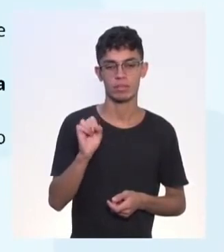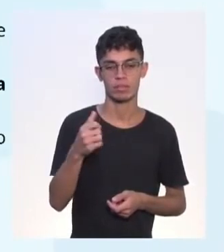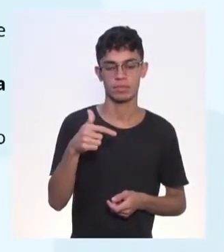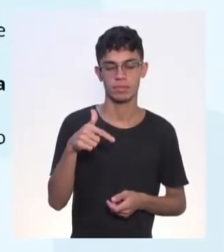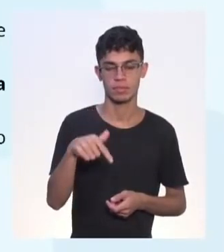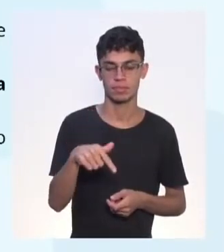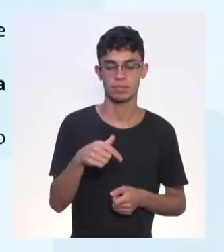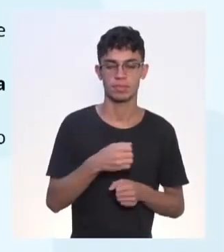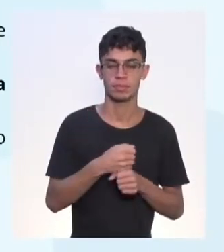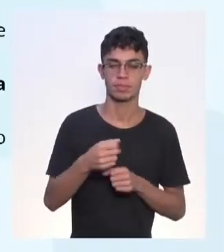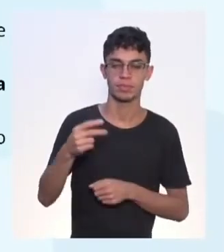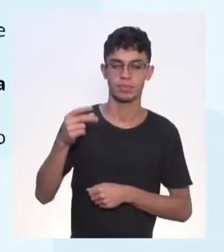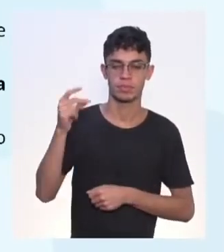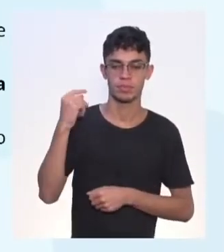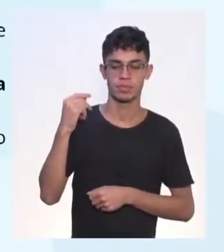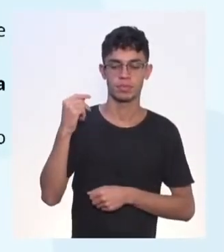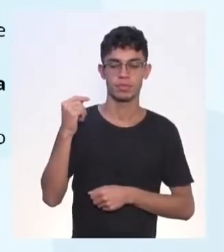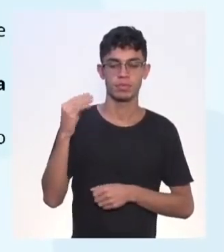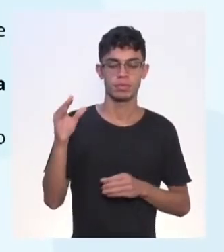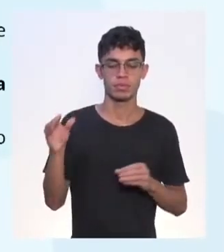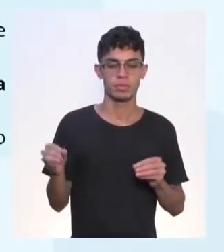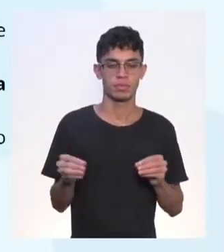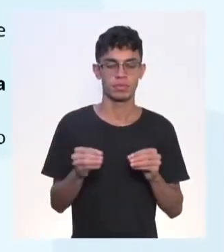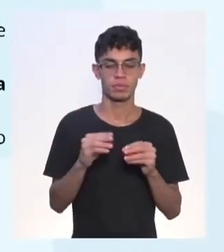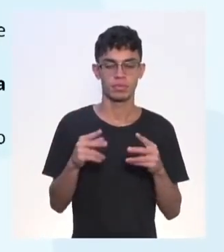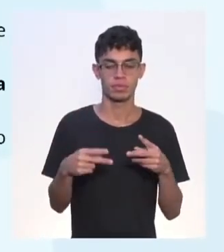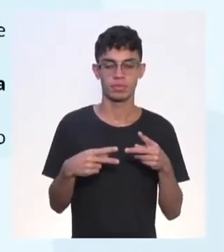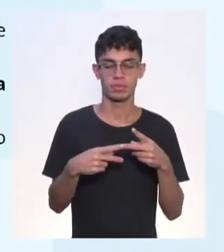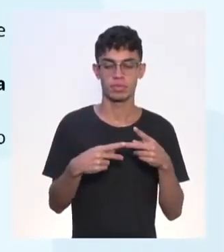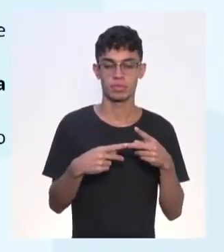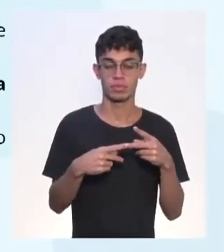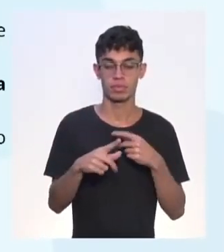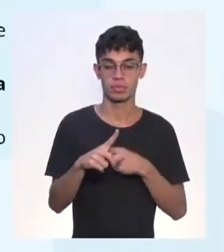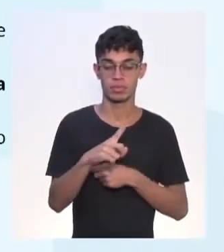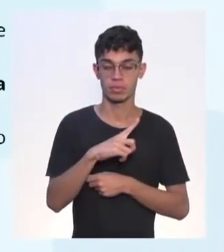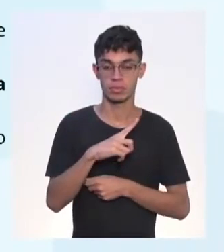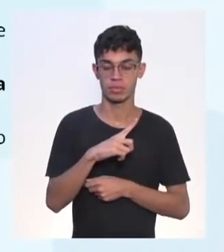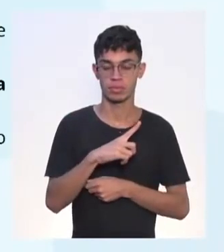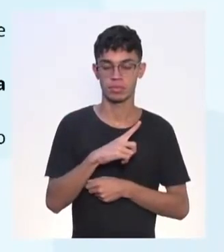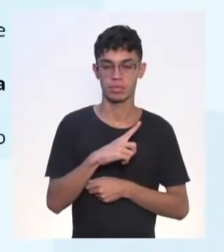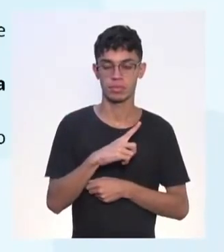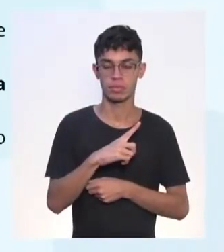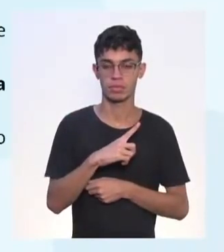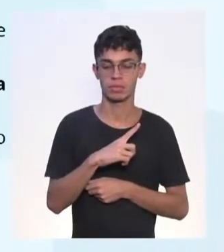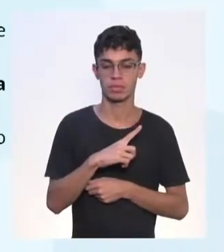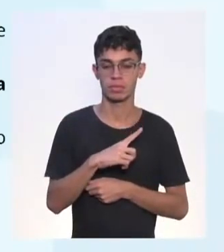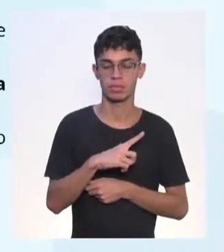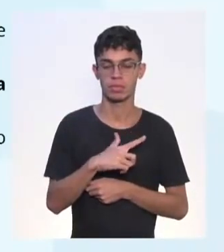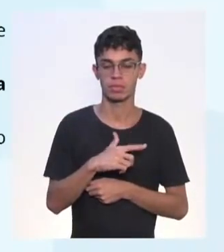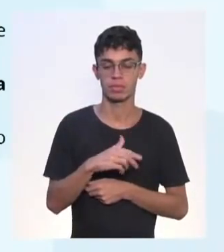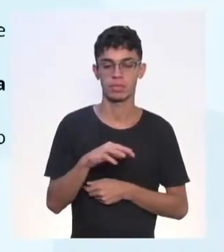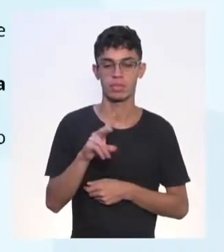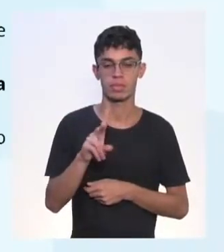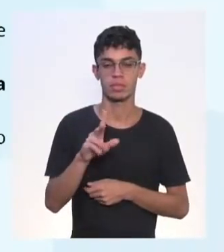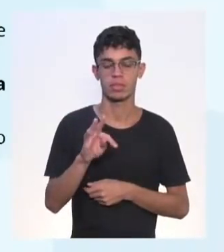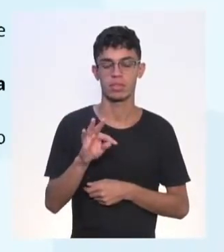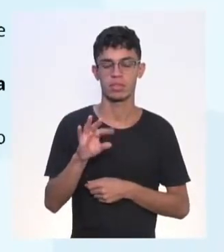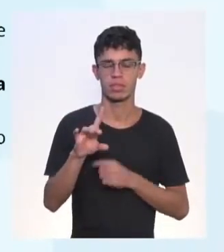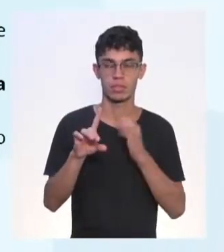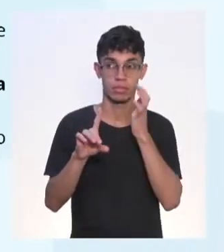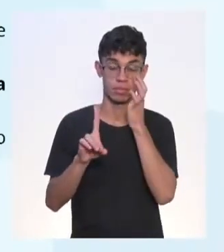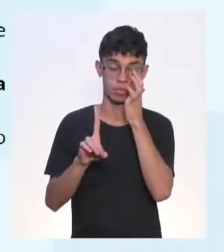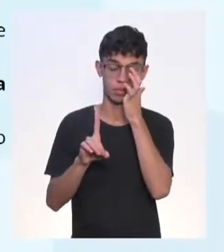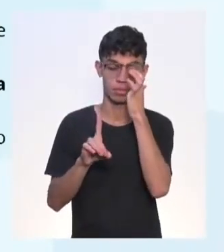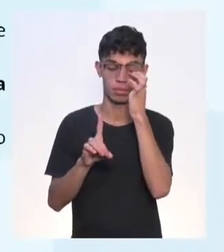Esse complemento está ligado de forma direta, veja que não tem preposição, como foi o caso da primeira também. Então, VTD. Já